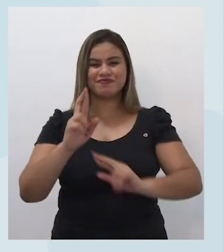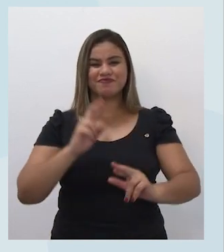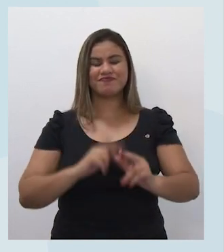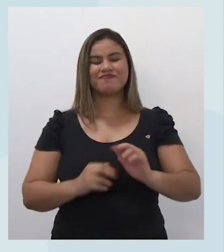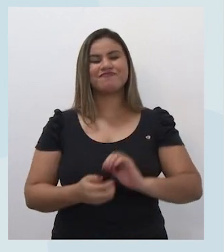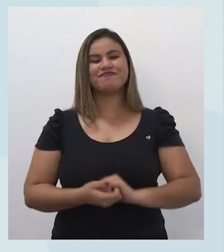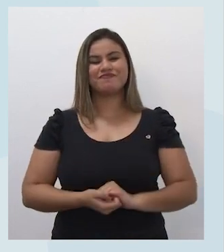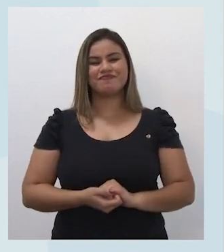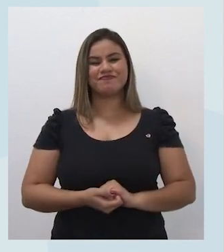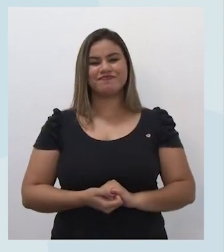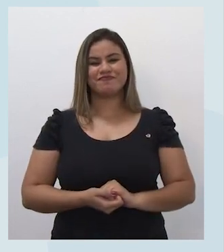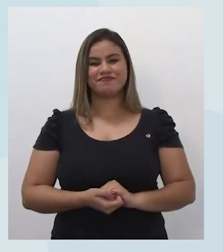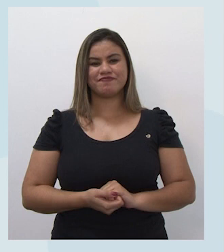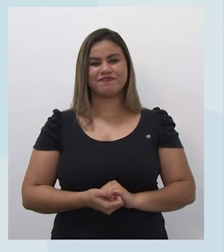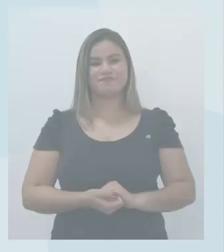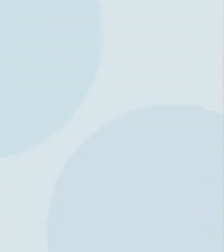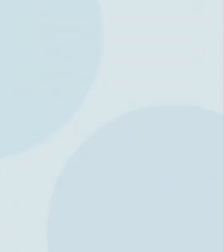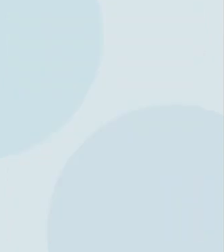agora.